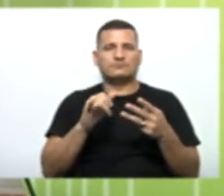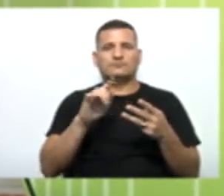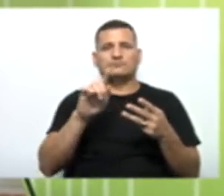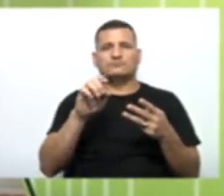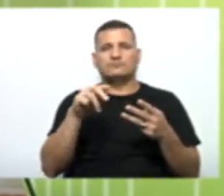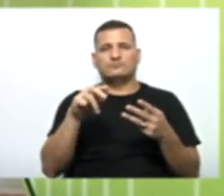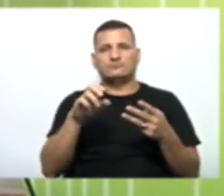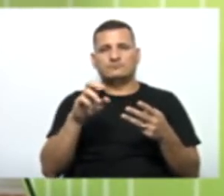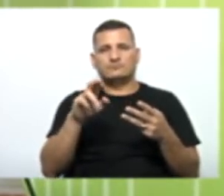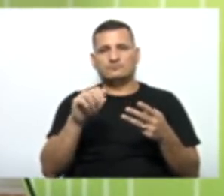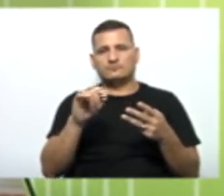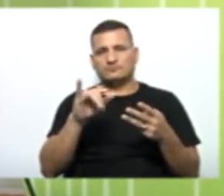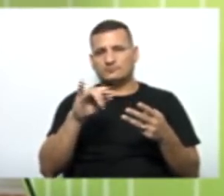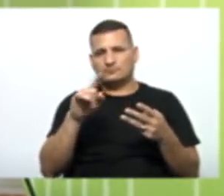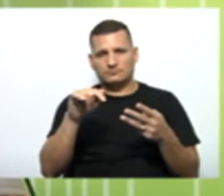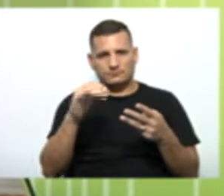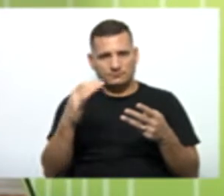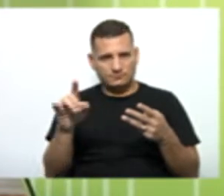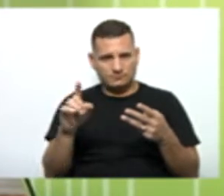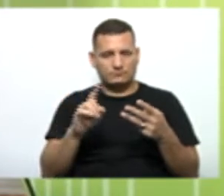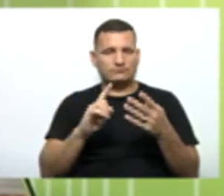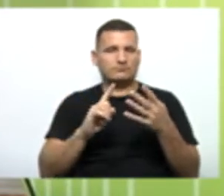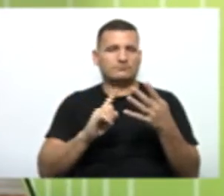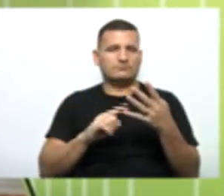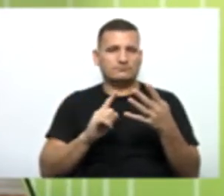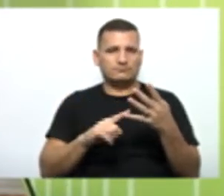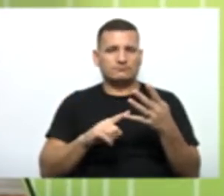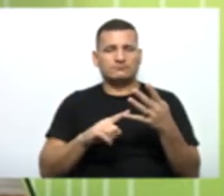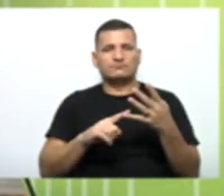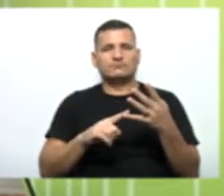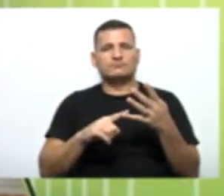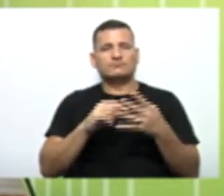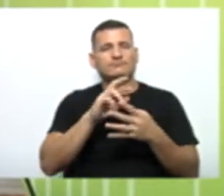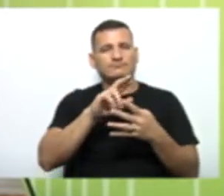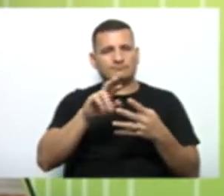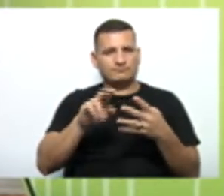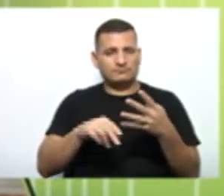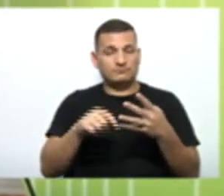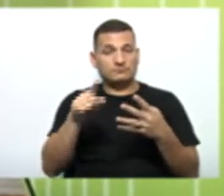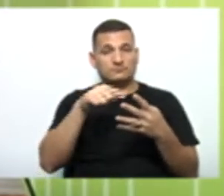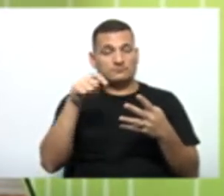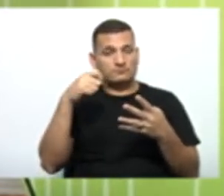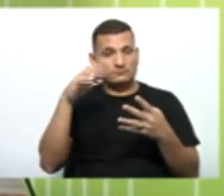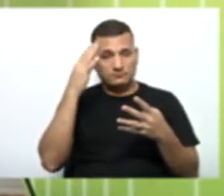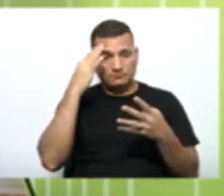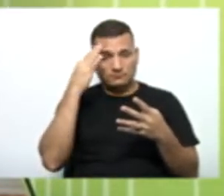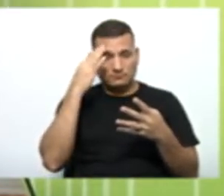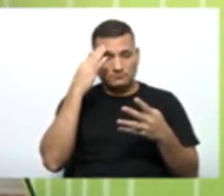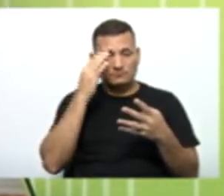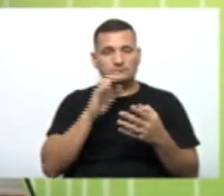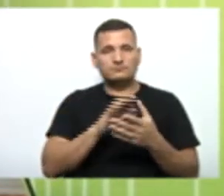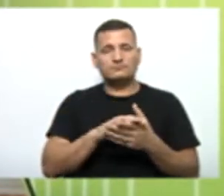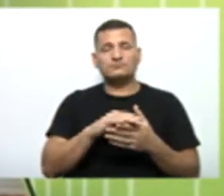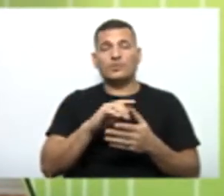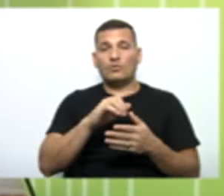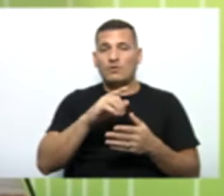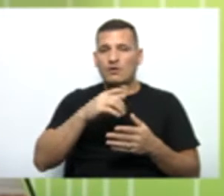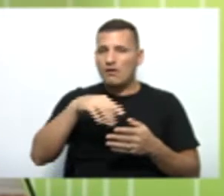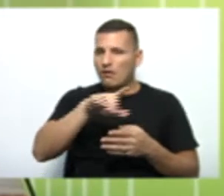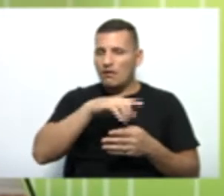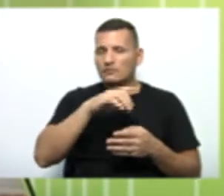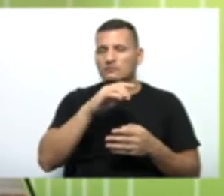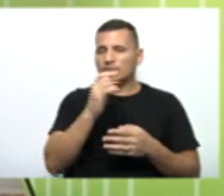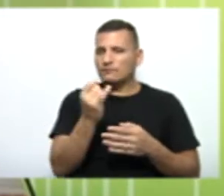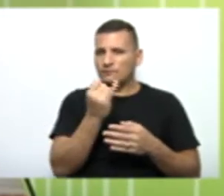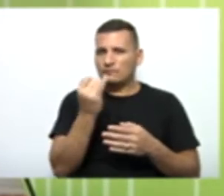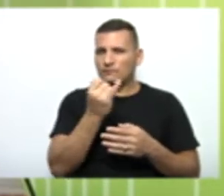generalização, certo? Isso daí vocês precisam saber agora. E essas informações também vão ser aproveitadas